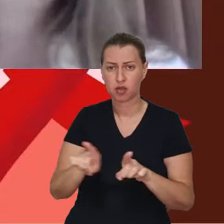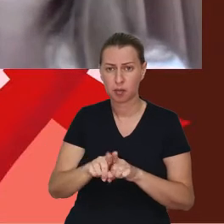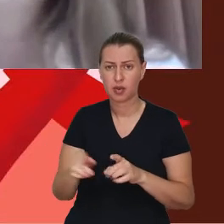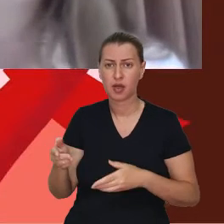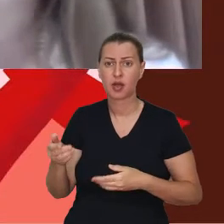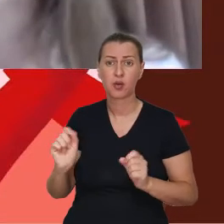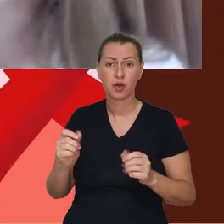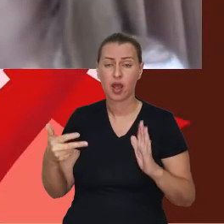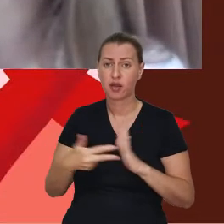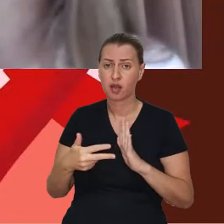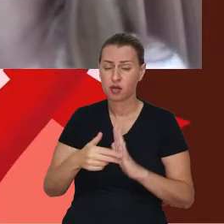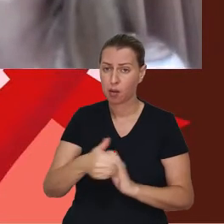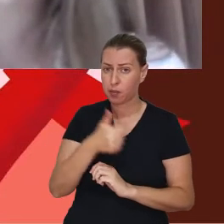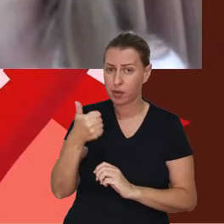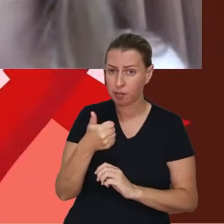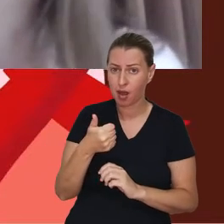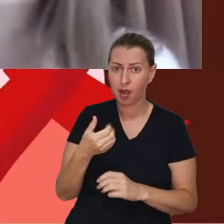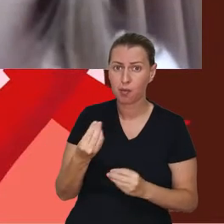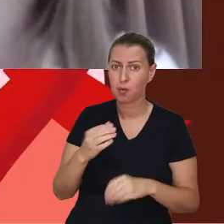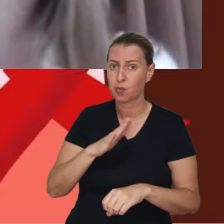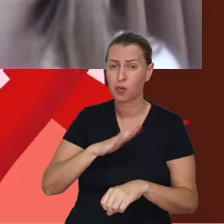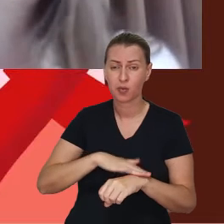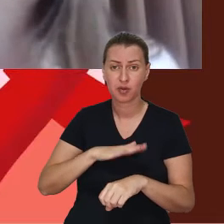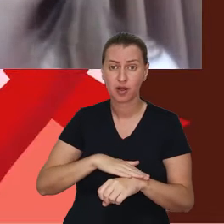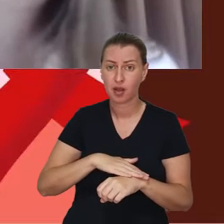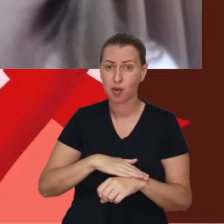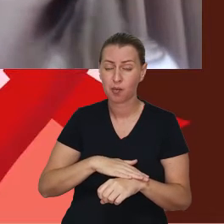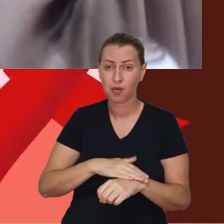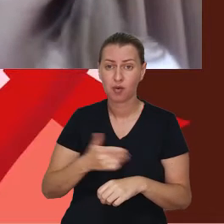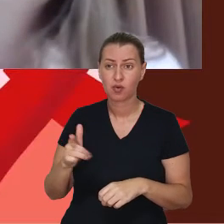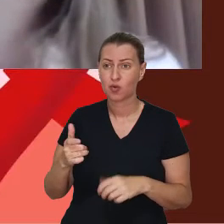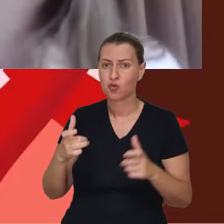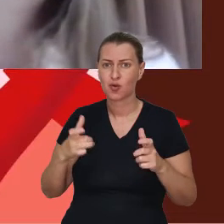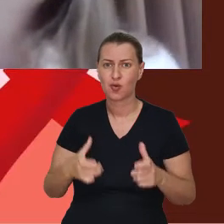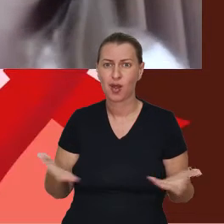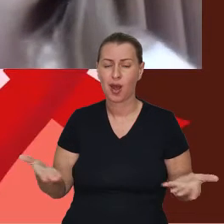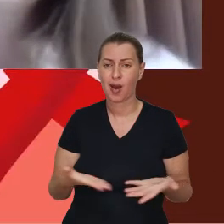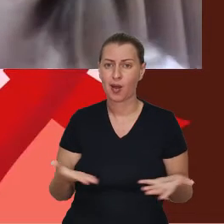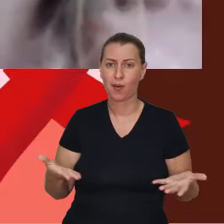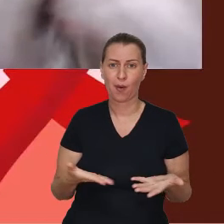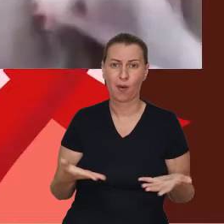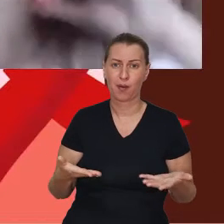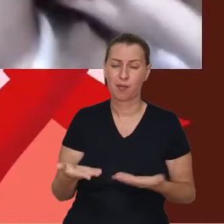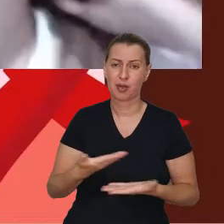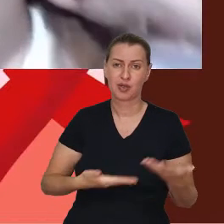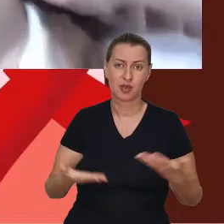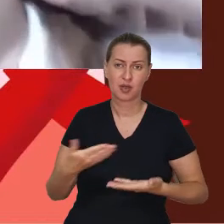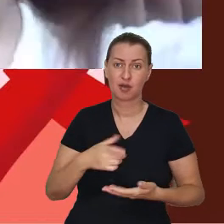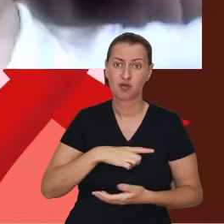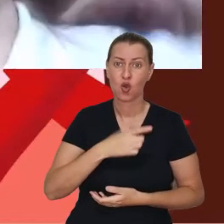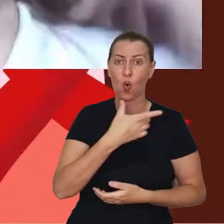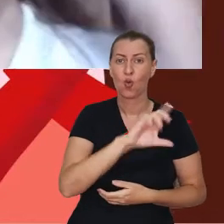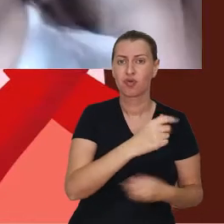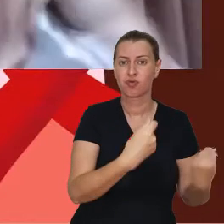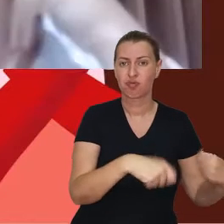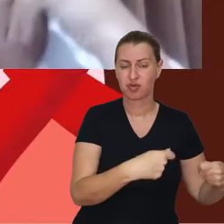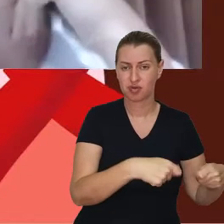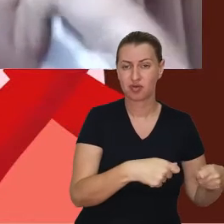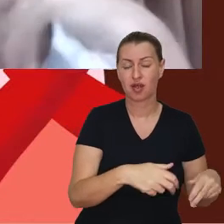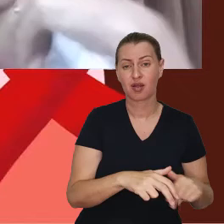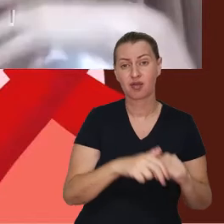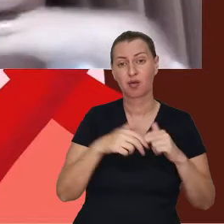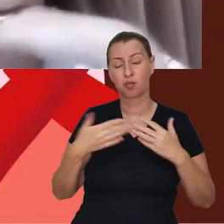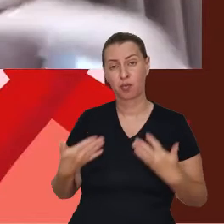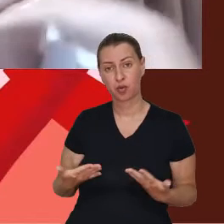muito tempo esses serviços não tinham espaço para isso agora. Estavam envolvidos com outras demandas, então, com